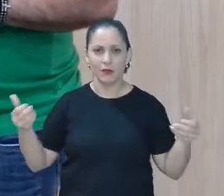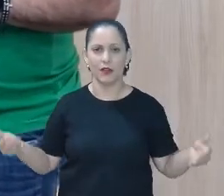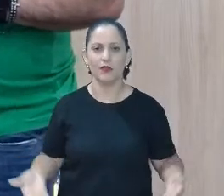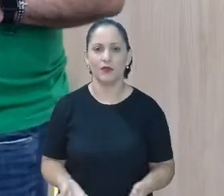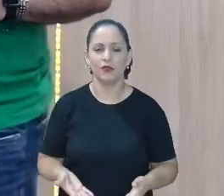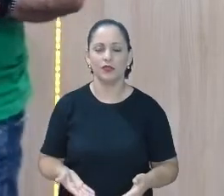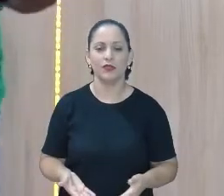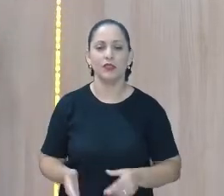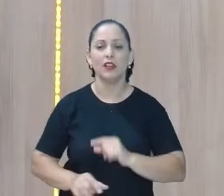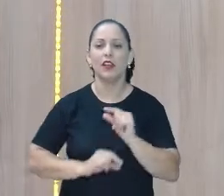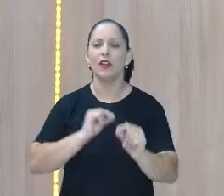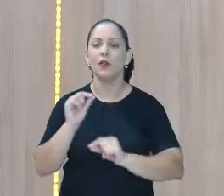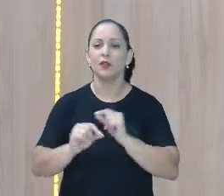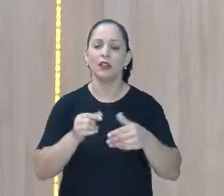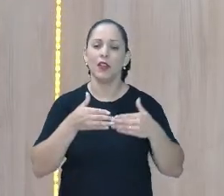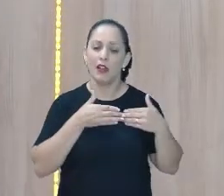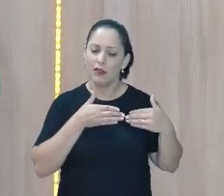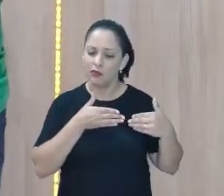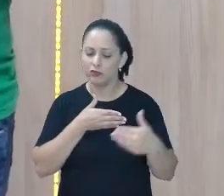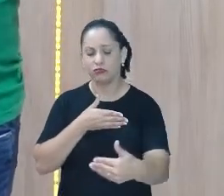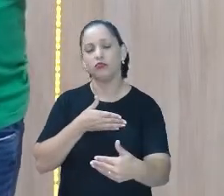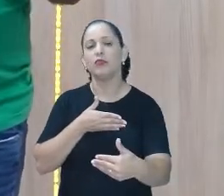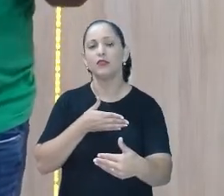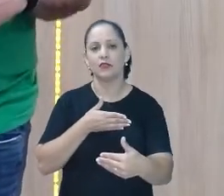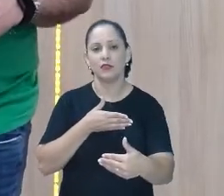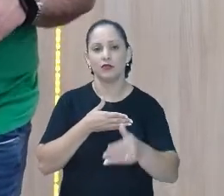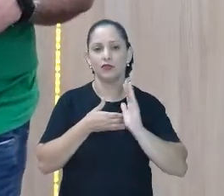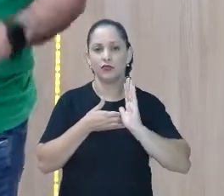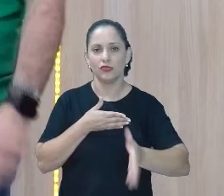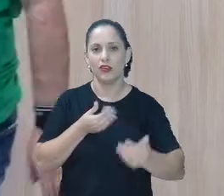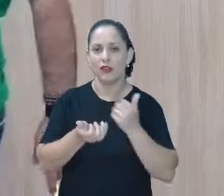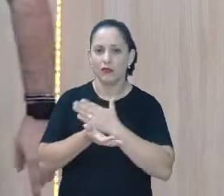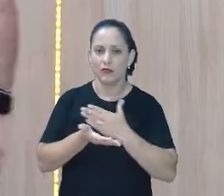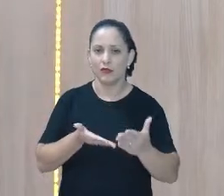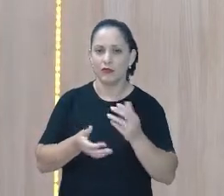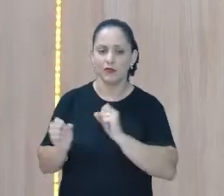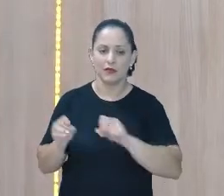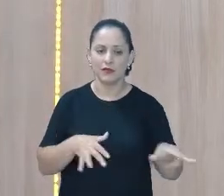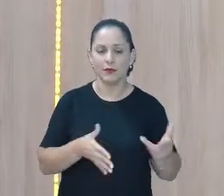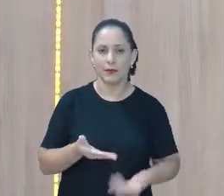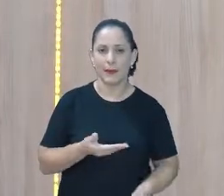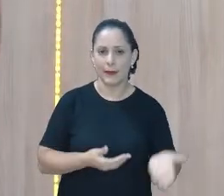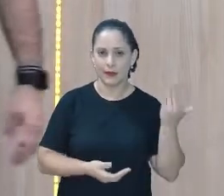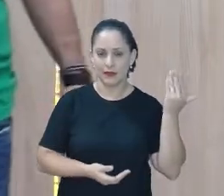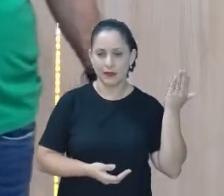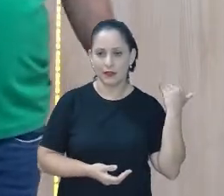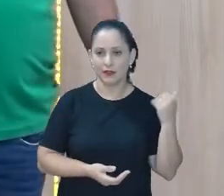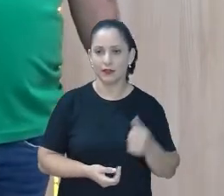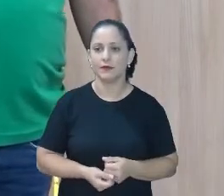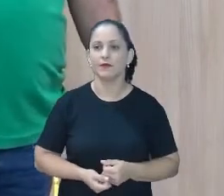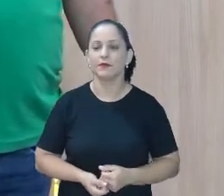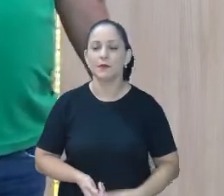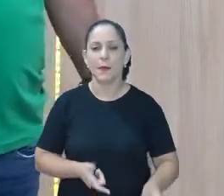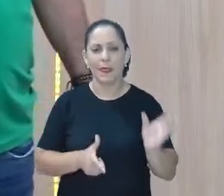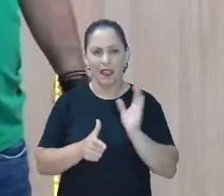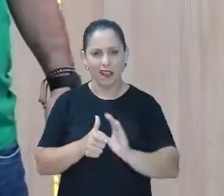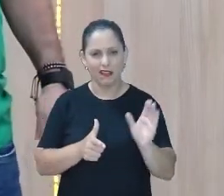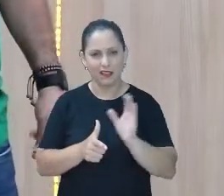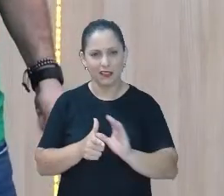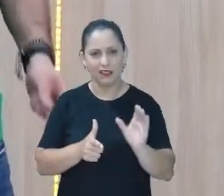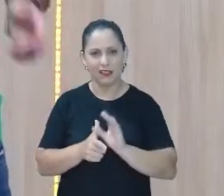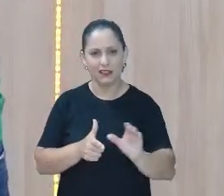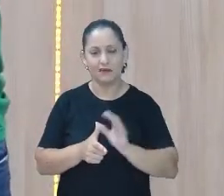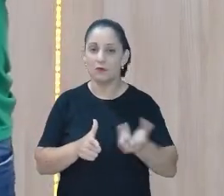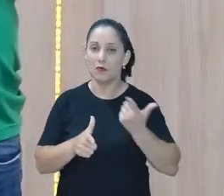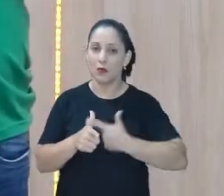hoje, na verdade é uma continuação do que a gente começou na semana passada, a crise do Império Romano. Por quê? A turma do 7º